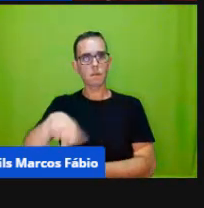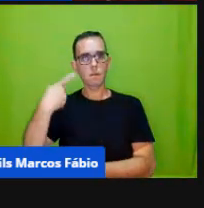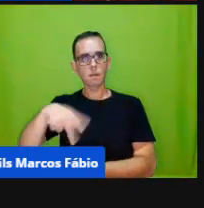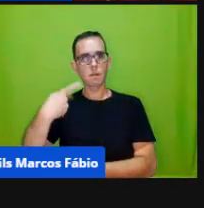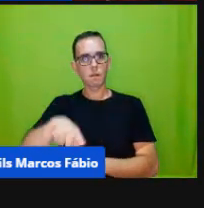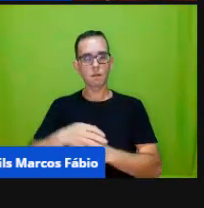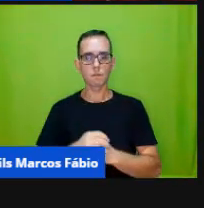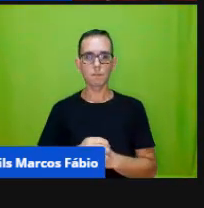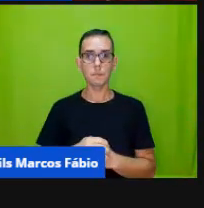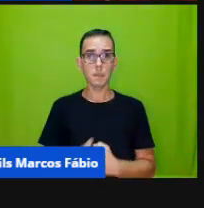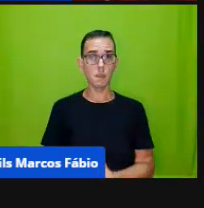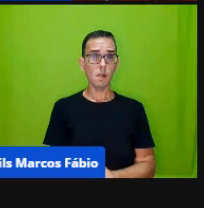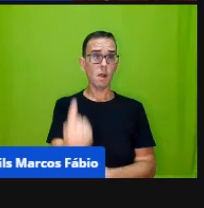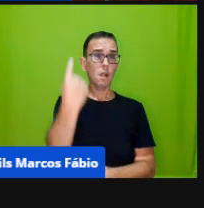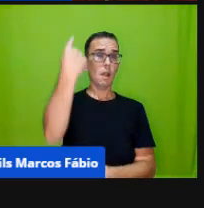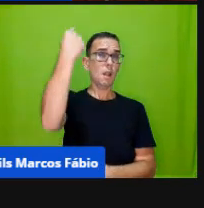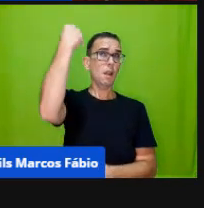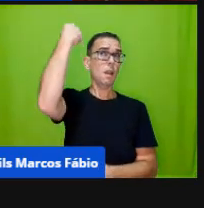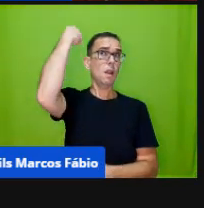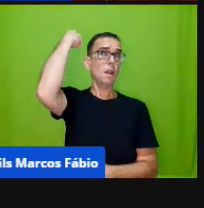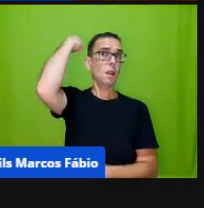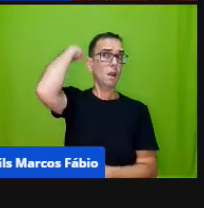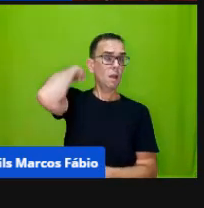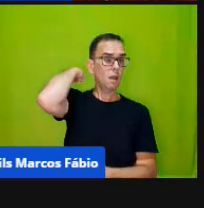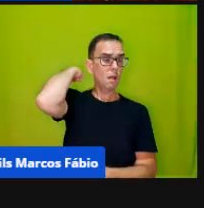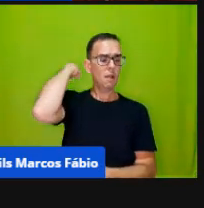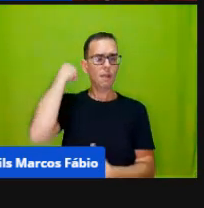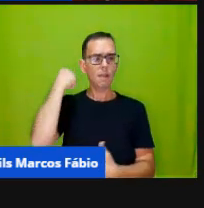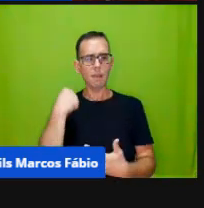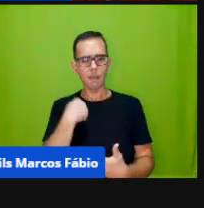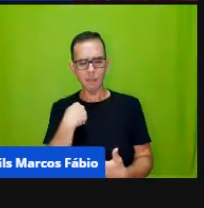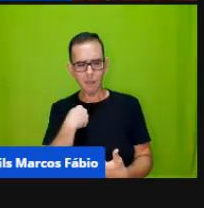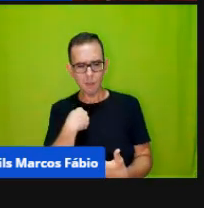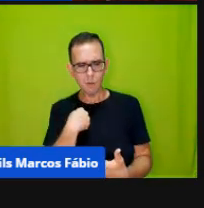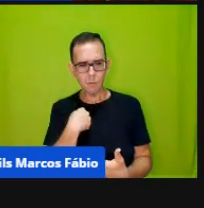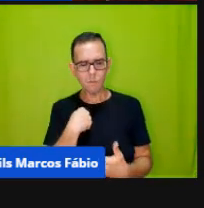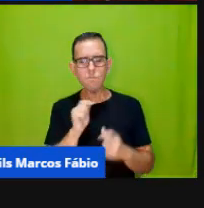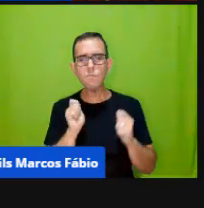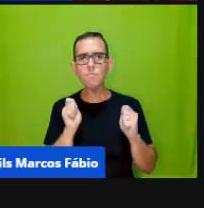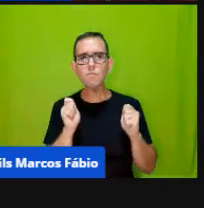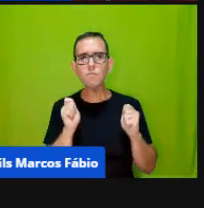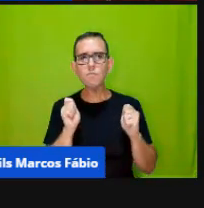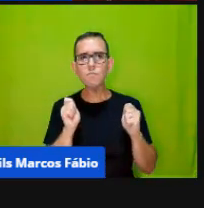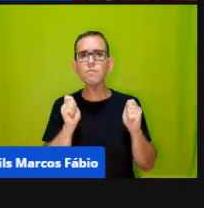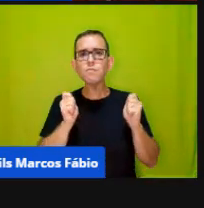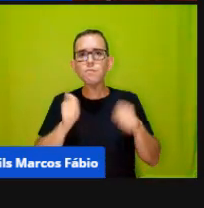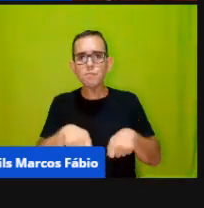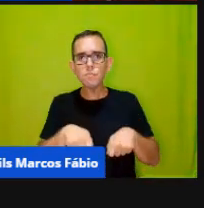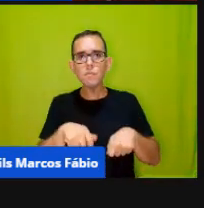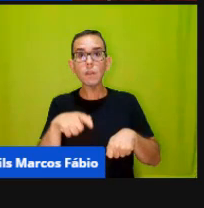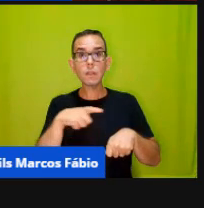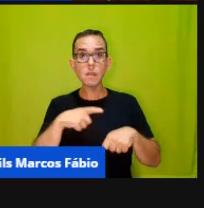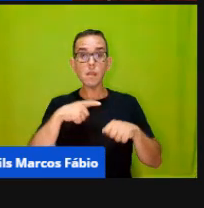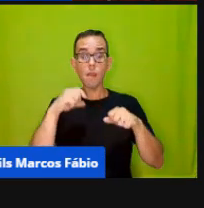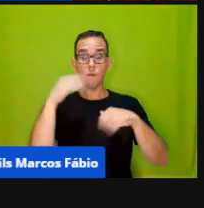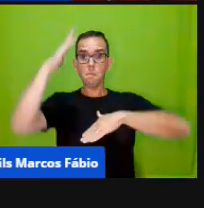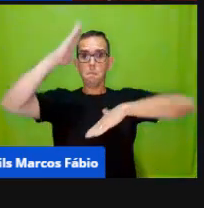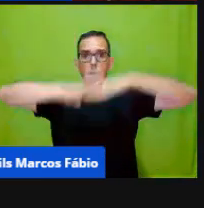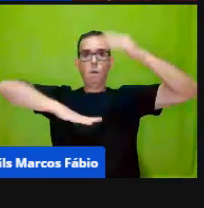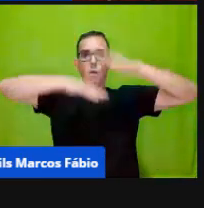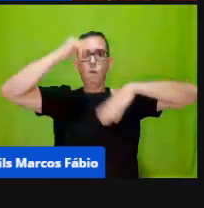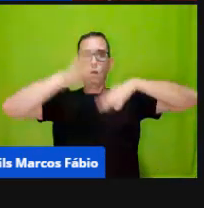atrás, bem lá atrás, eu tive a possibilidade de ser atleta, de